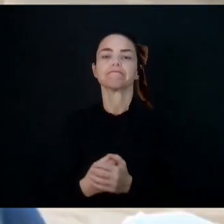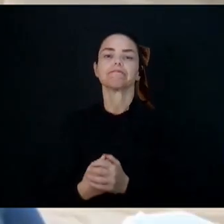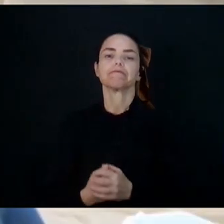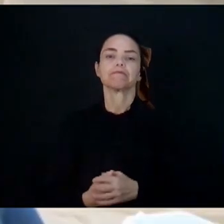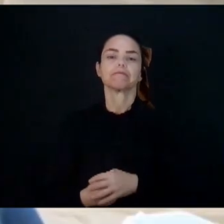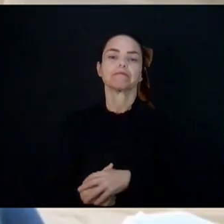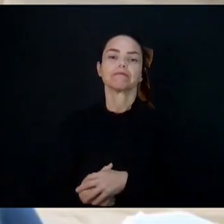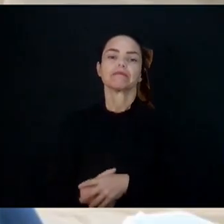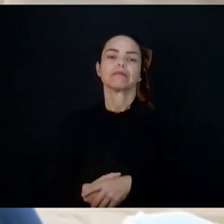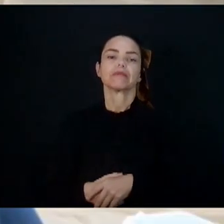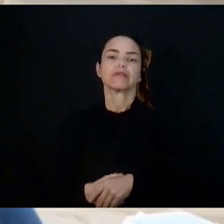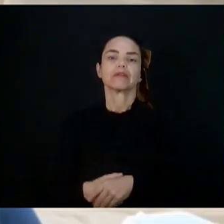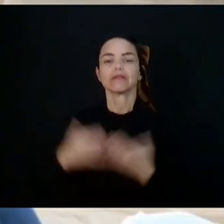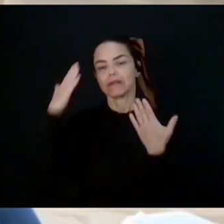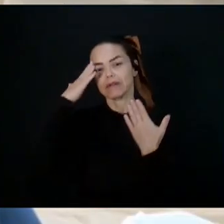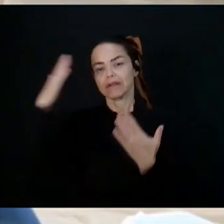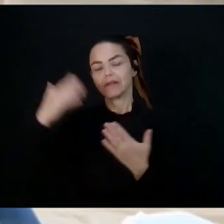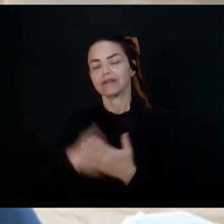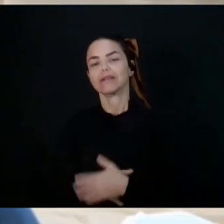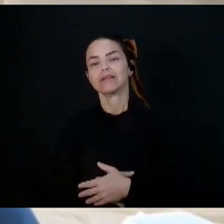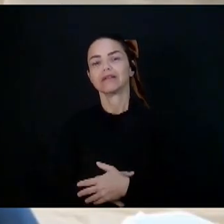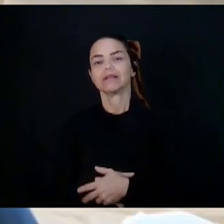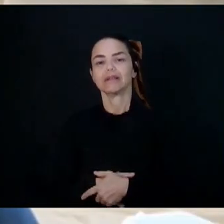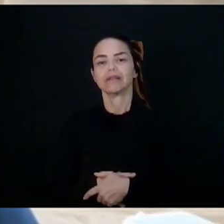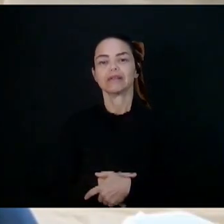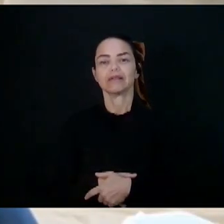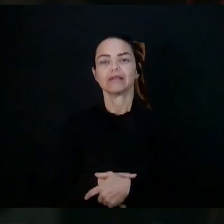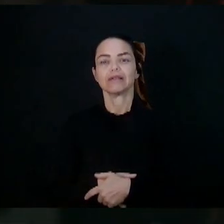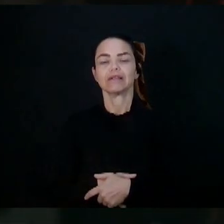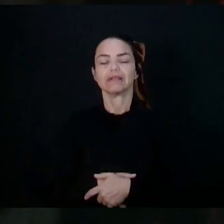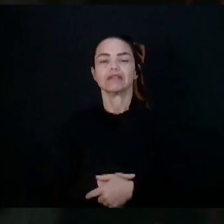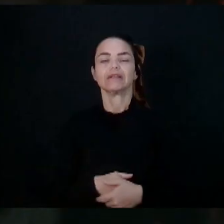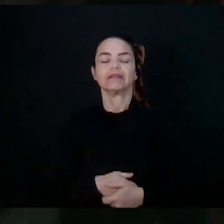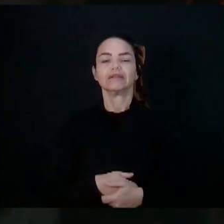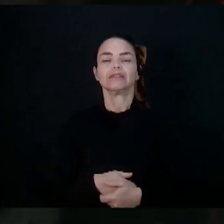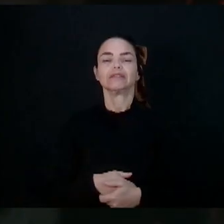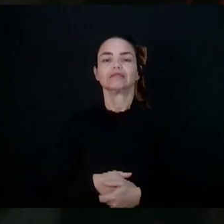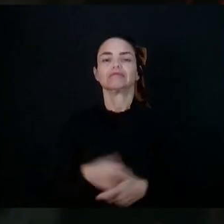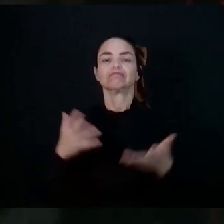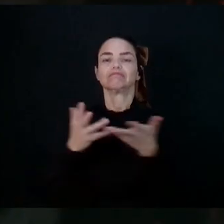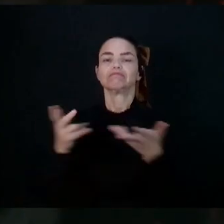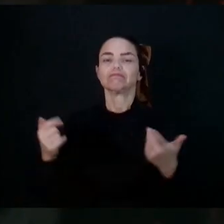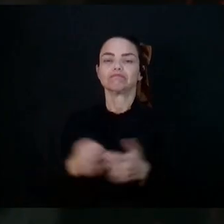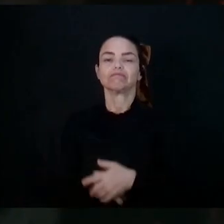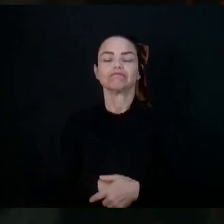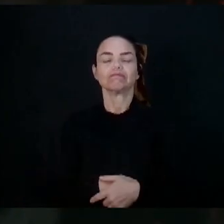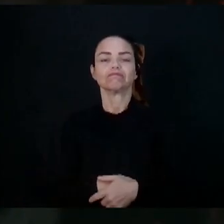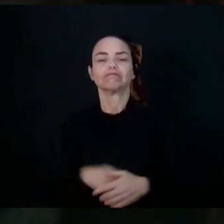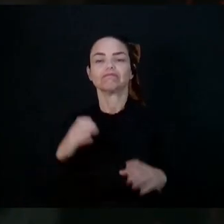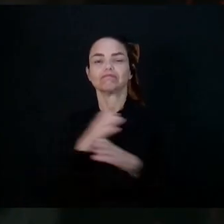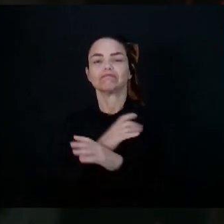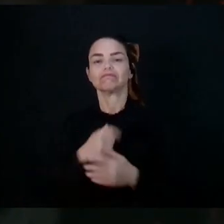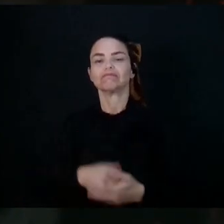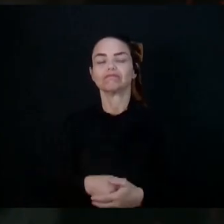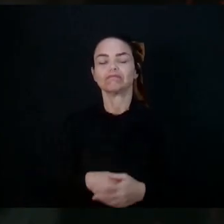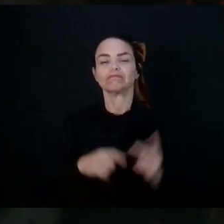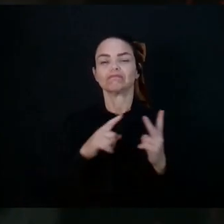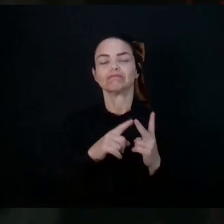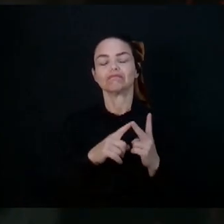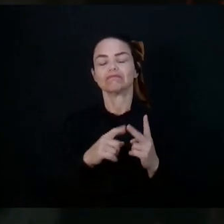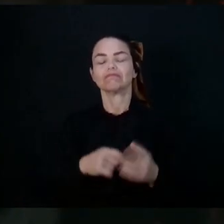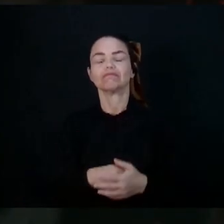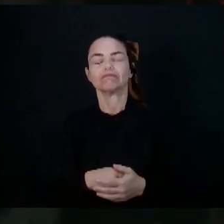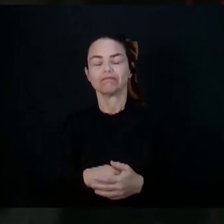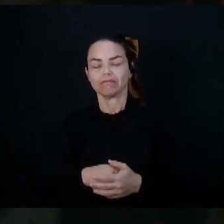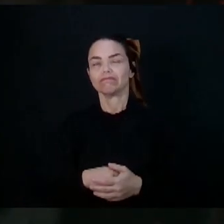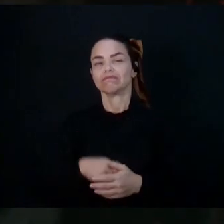Eu que agradeço, uma ótima semana para todos. Maravilhosa, e completando também a nossa dupla que trocou bem